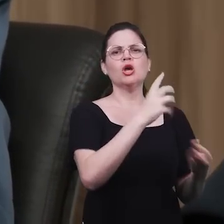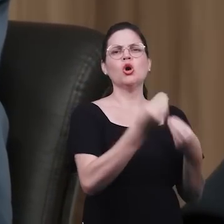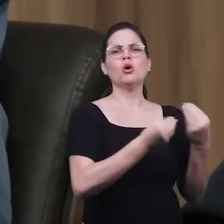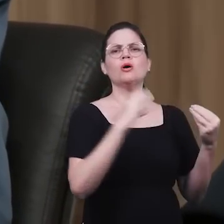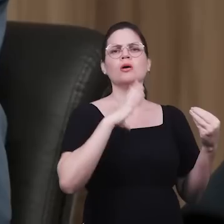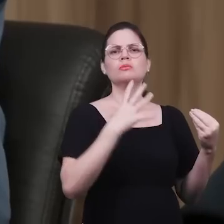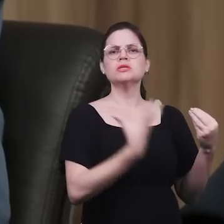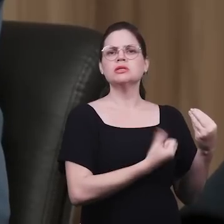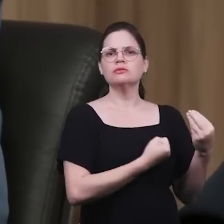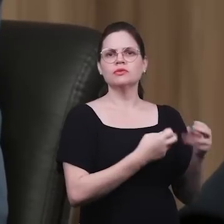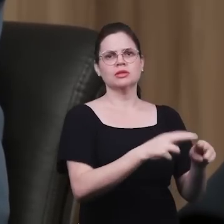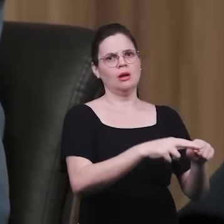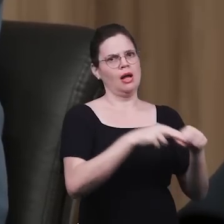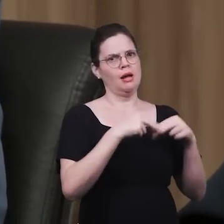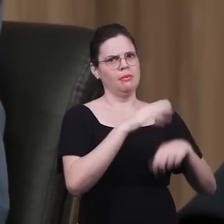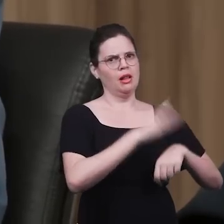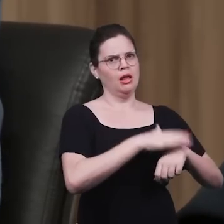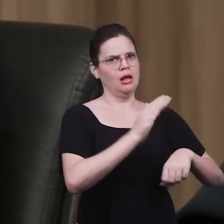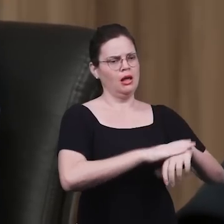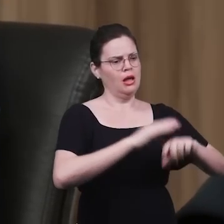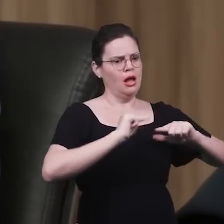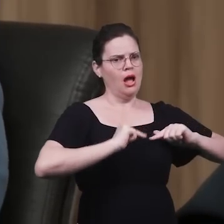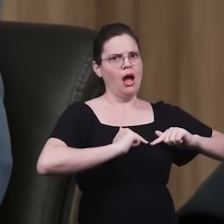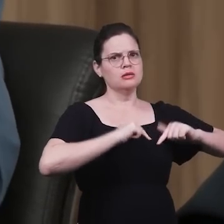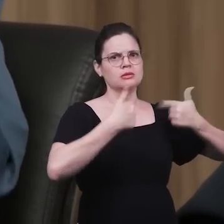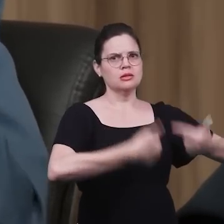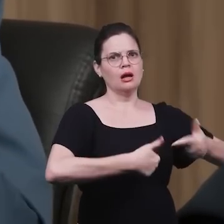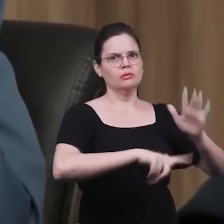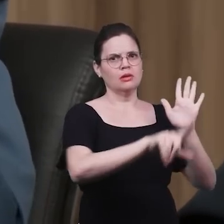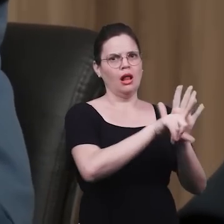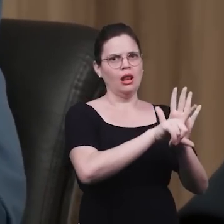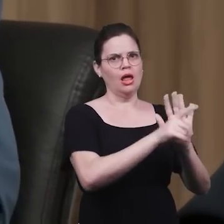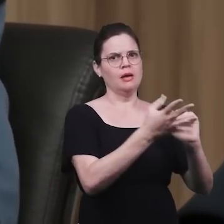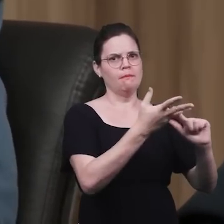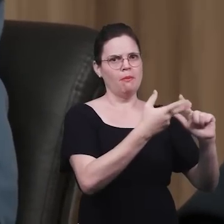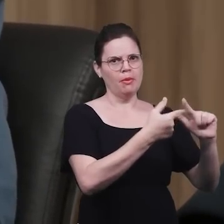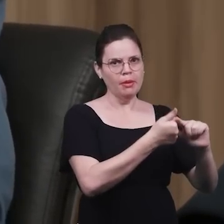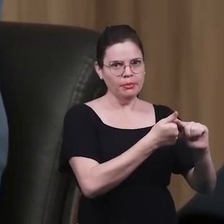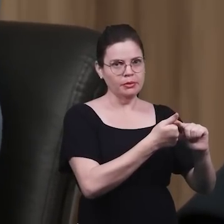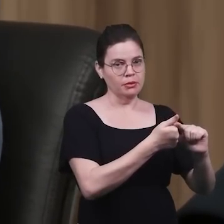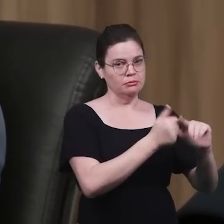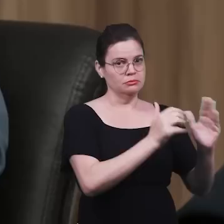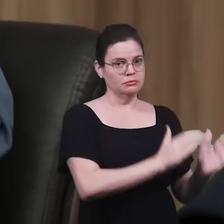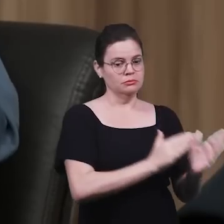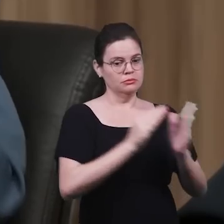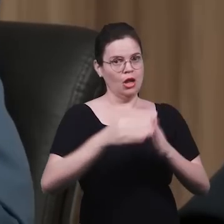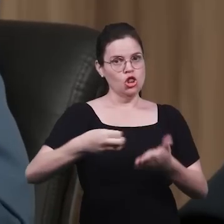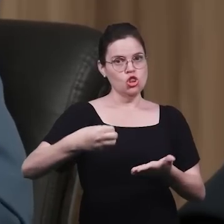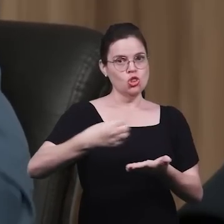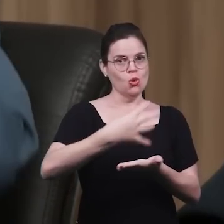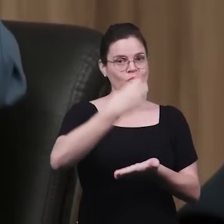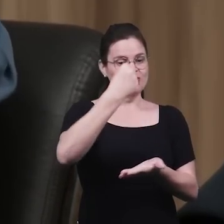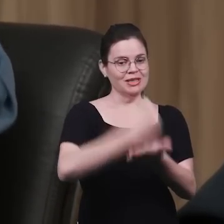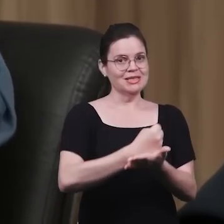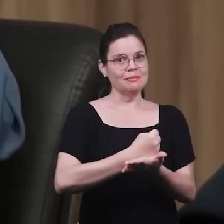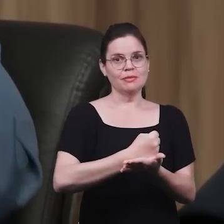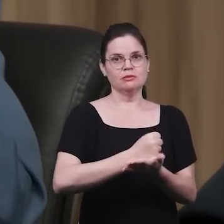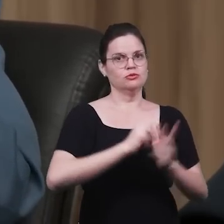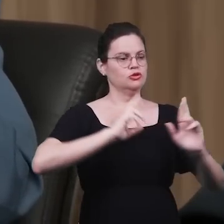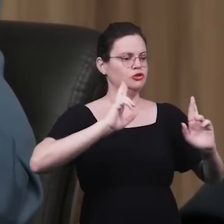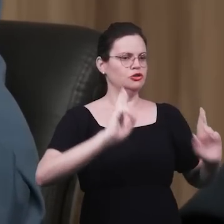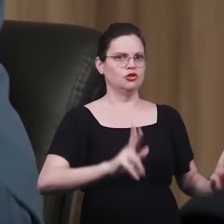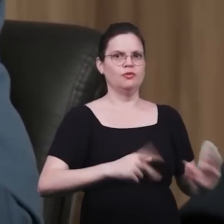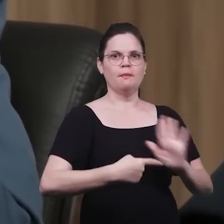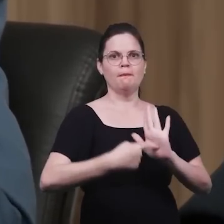era através das obras, e a outra coisa era a pregação da igreja. Pela